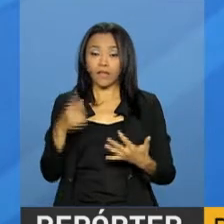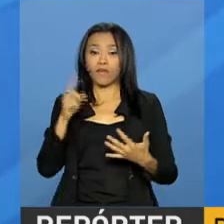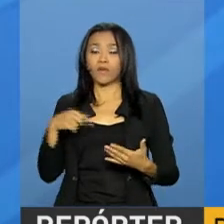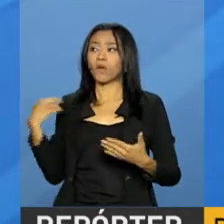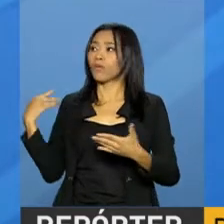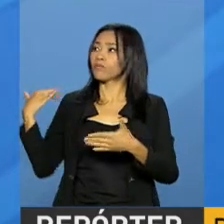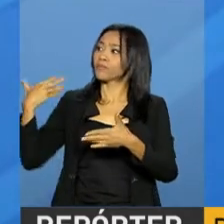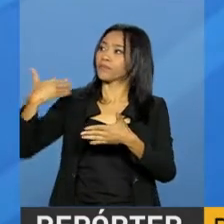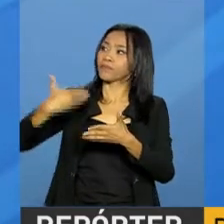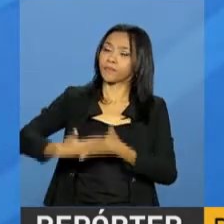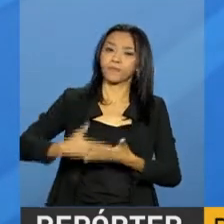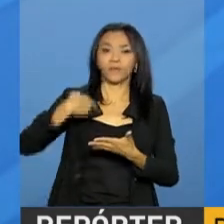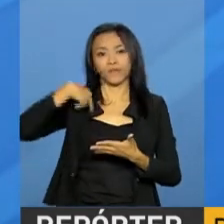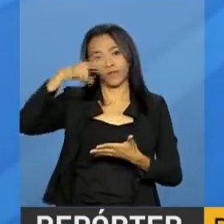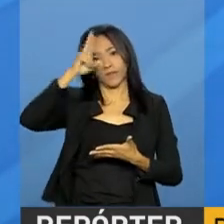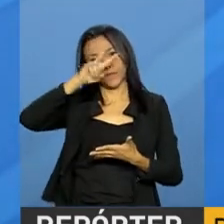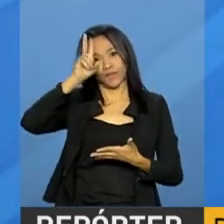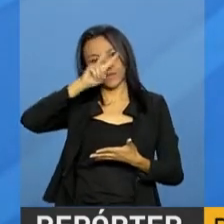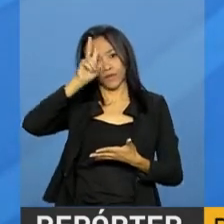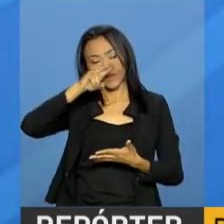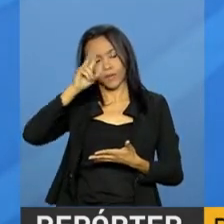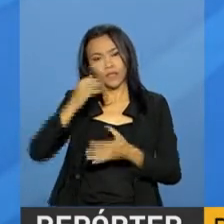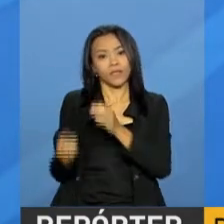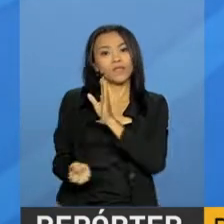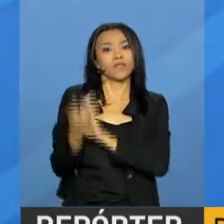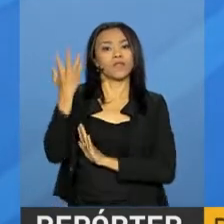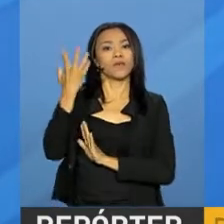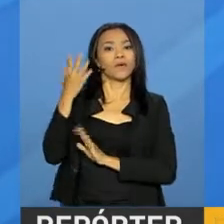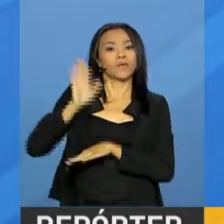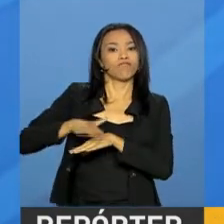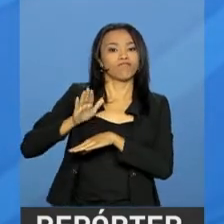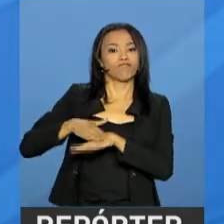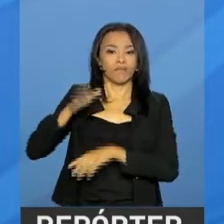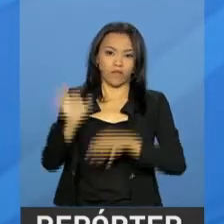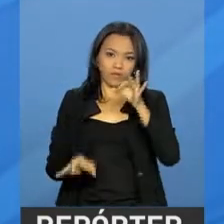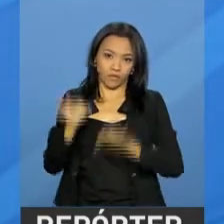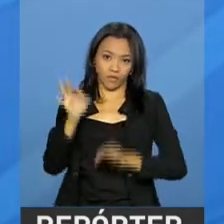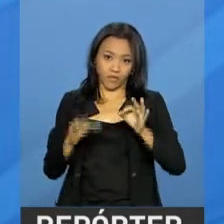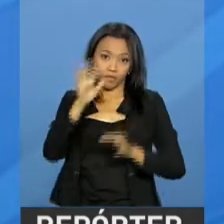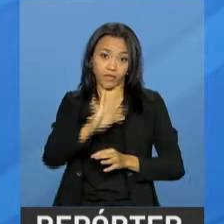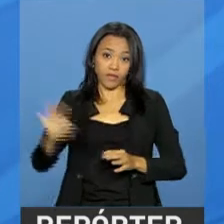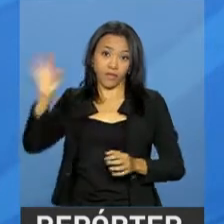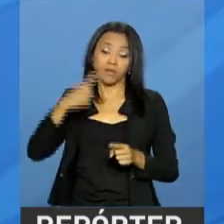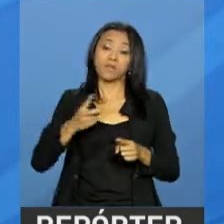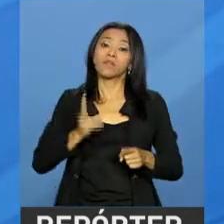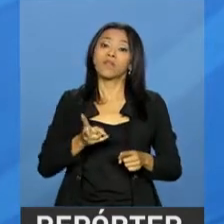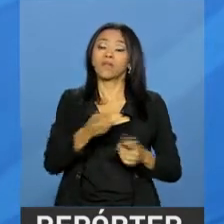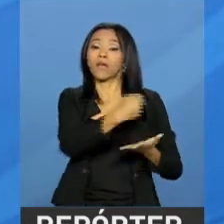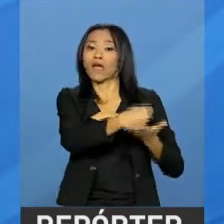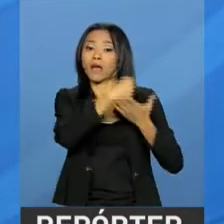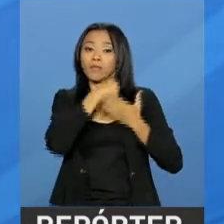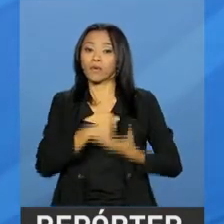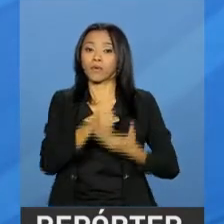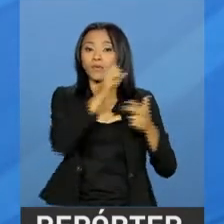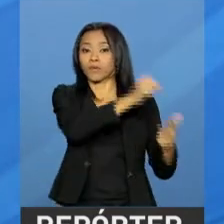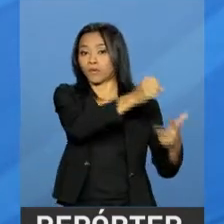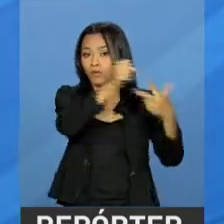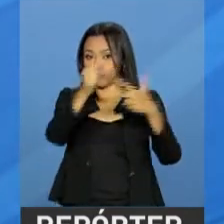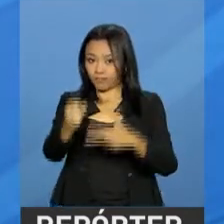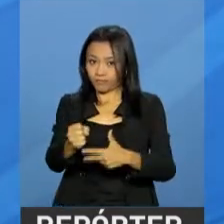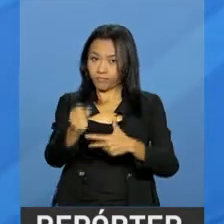de criação pela justiça eleitoral sempre com o apoio do poder executivo do poder legislativo